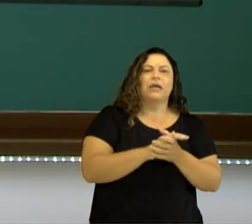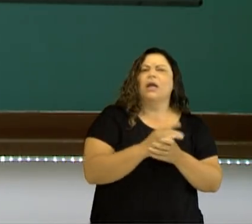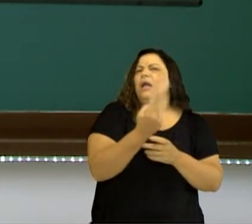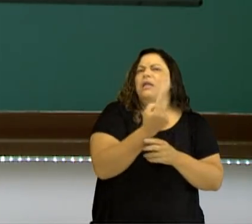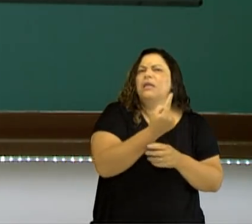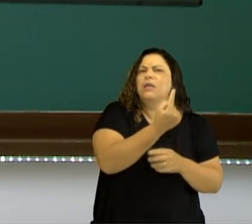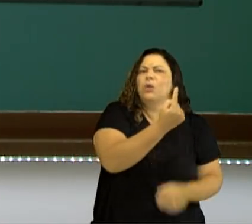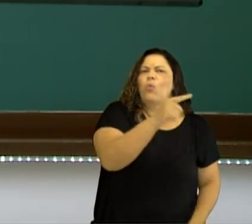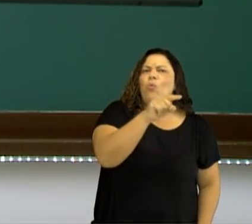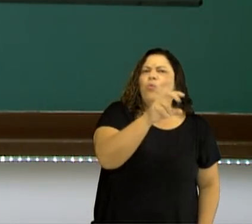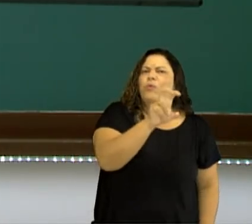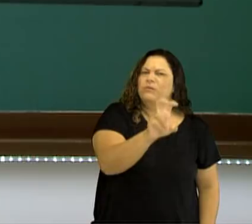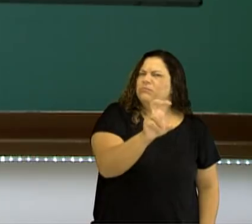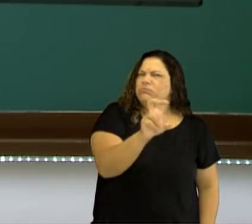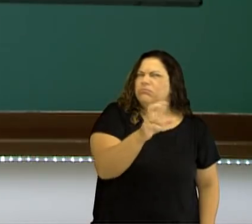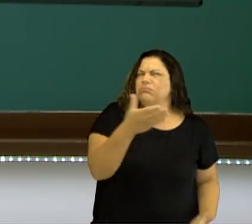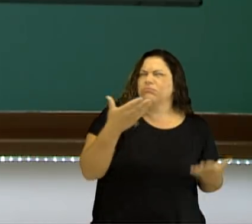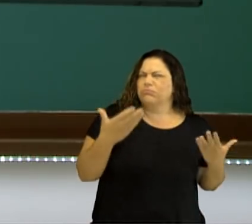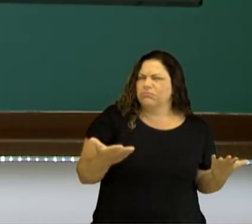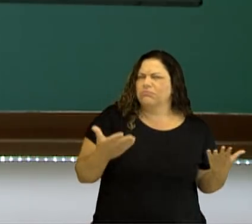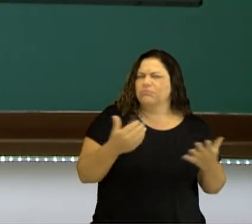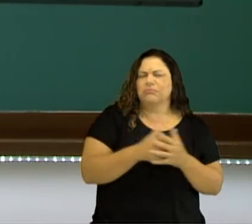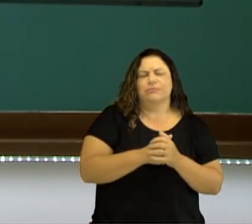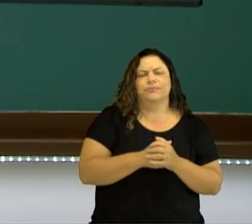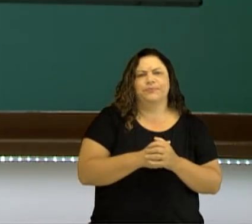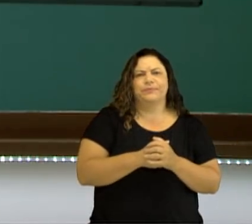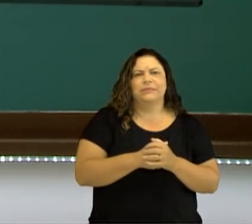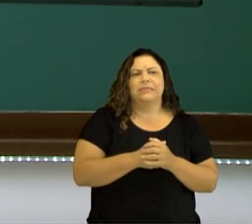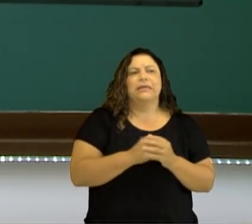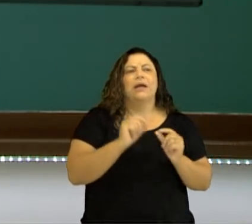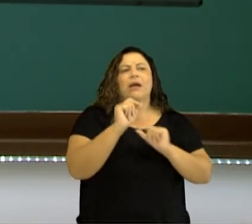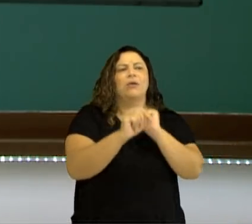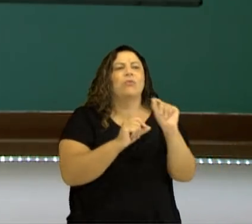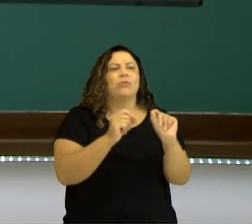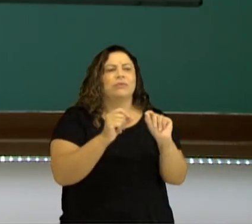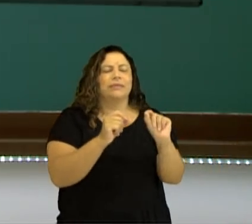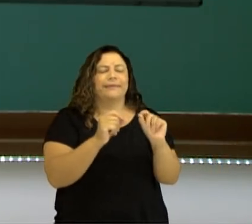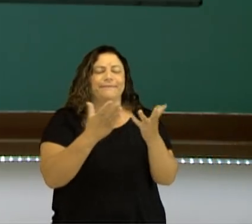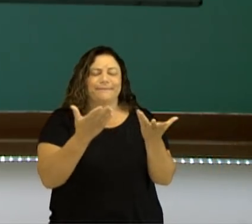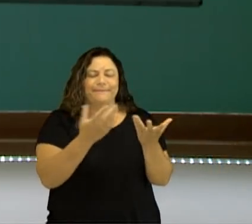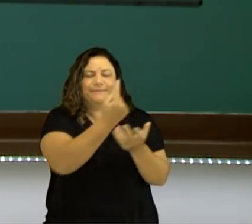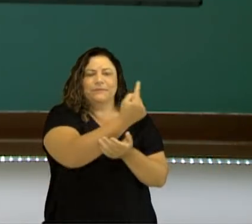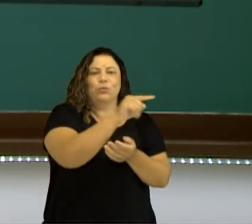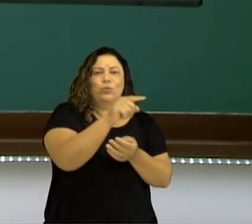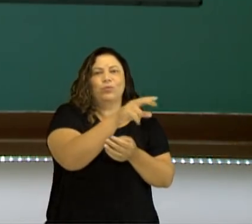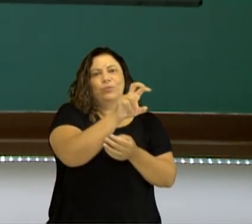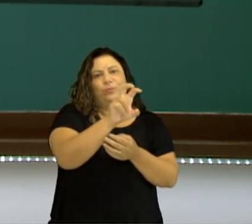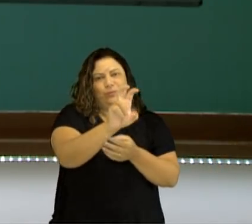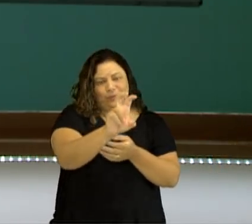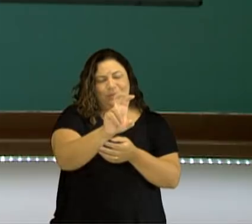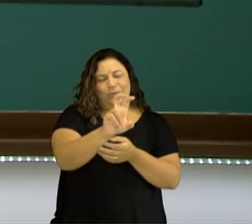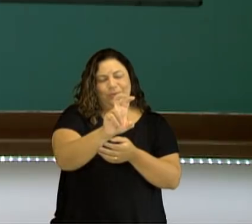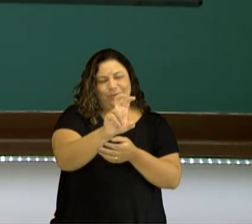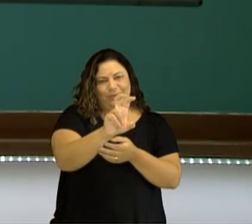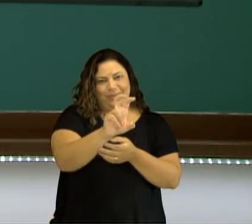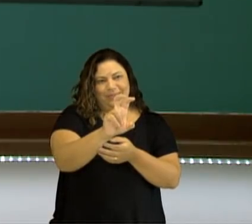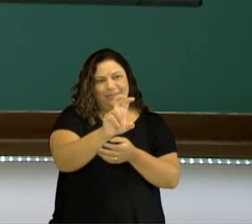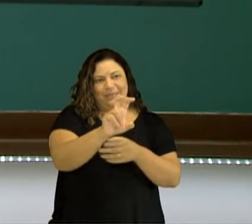cento e meio, aí eu tenho que trabalhar com as proporções, não é mesmo? Ou representar aqui 1,5 por